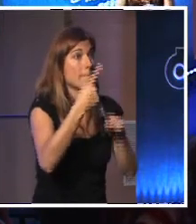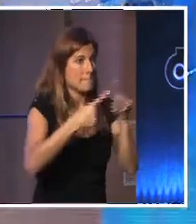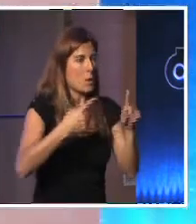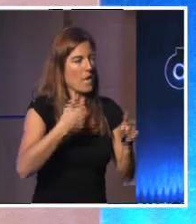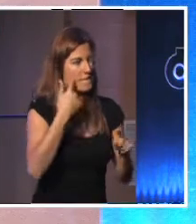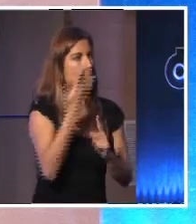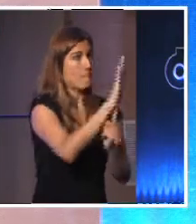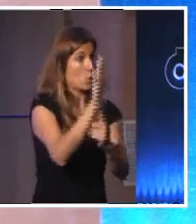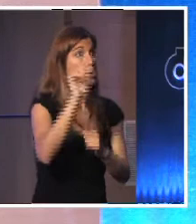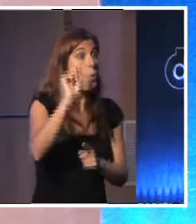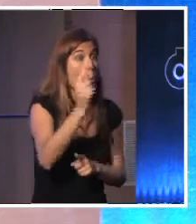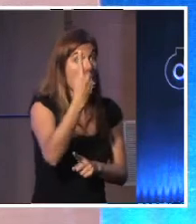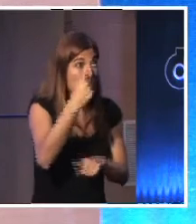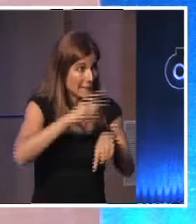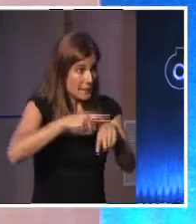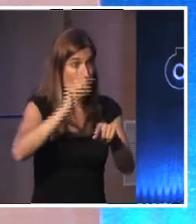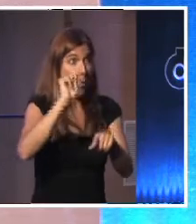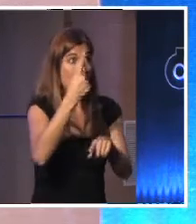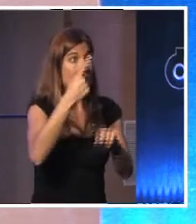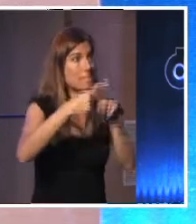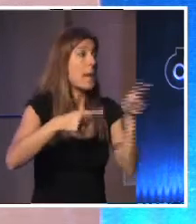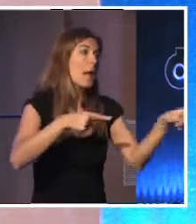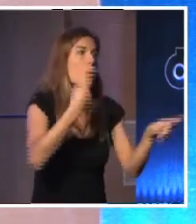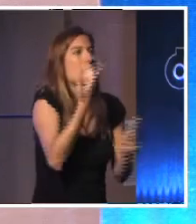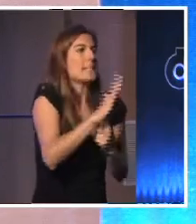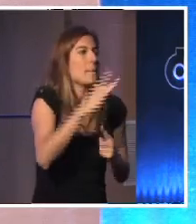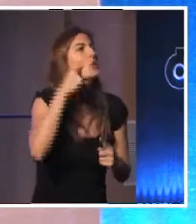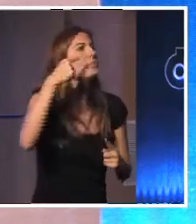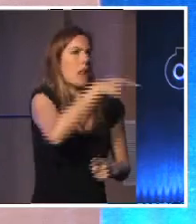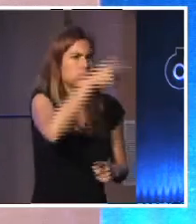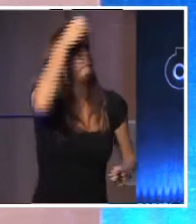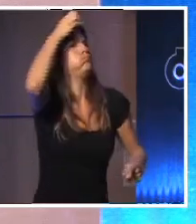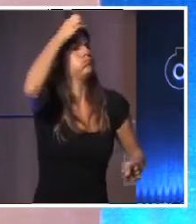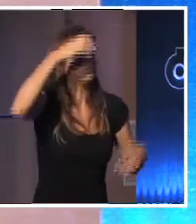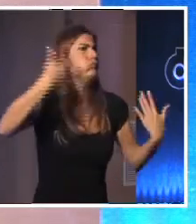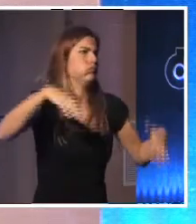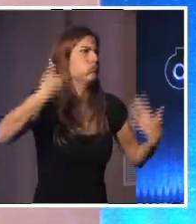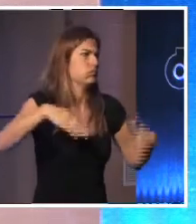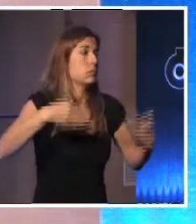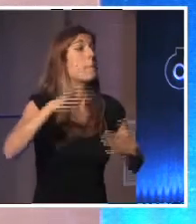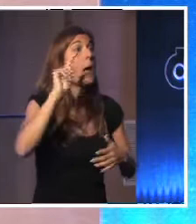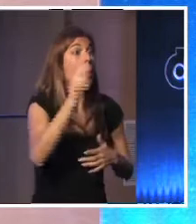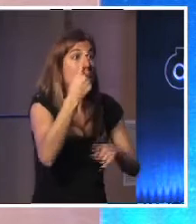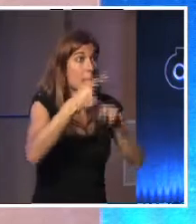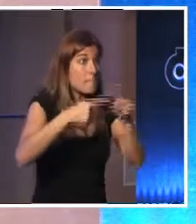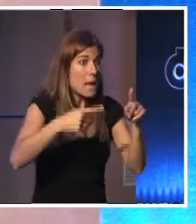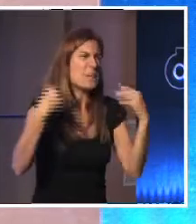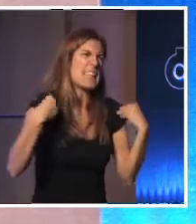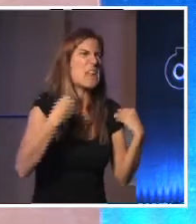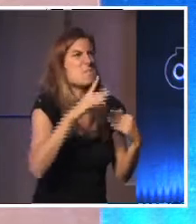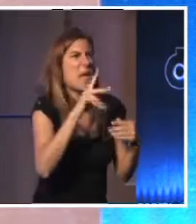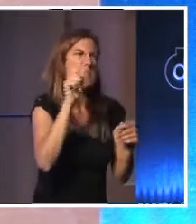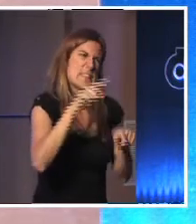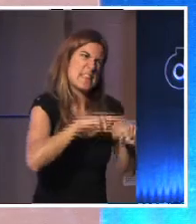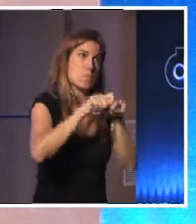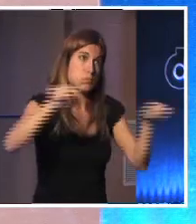mostrar, que no mês e meio, ok, a Zuzu é um caso especial, é uma cadela muito inteligente, mas no mês e meio de treino, foram 2 meses, mas com intervalos,